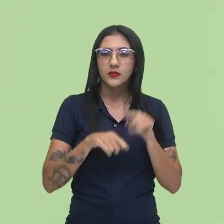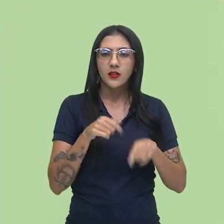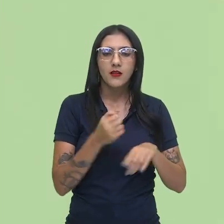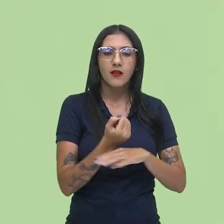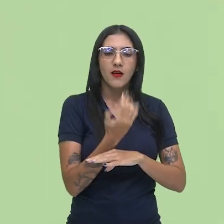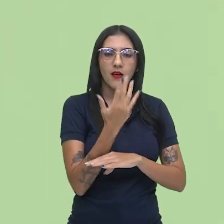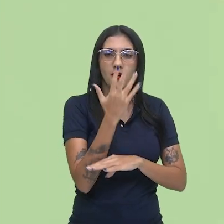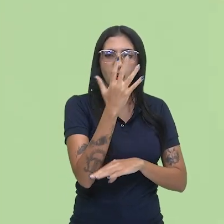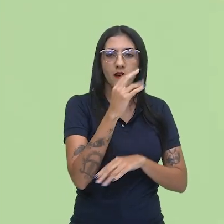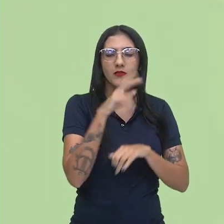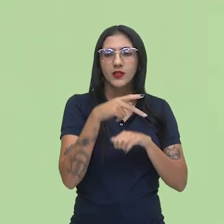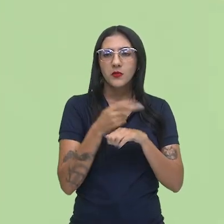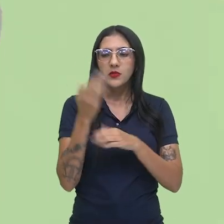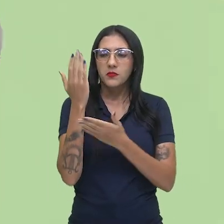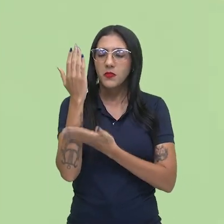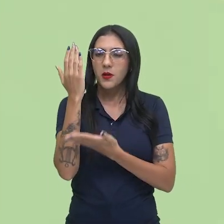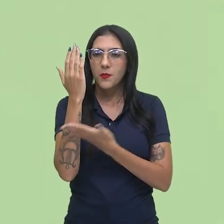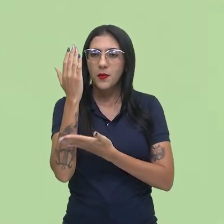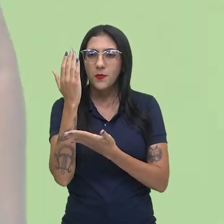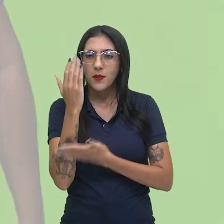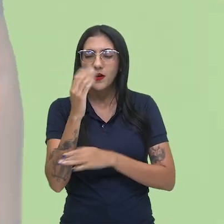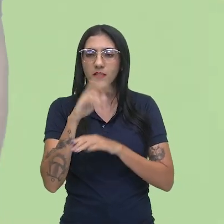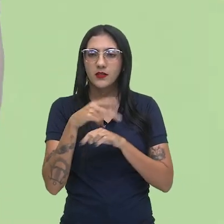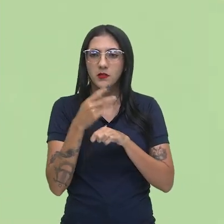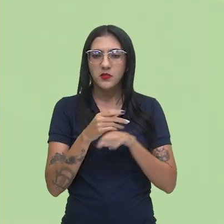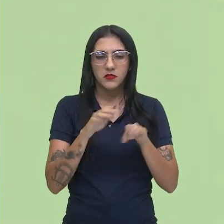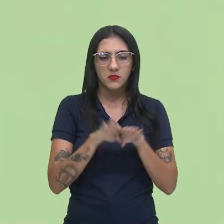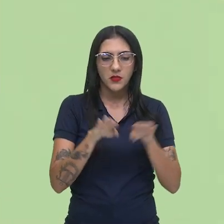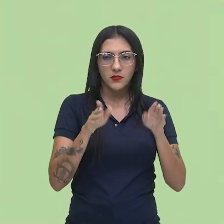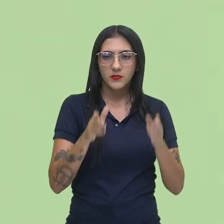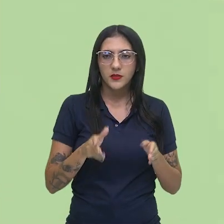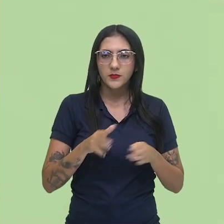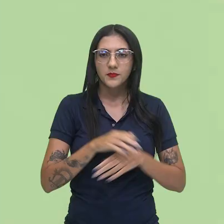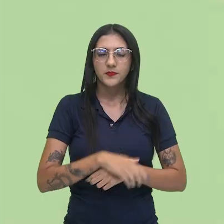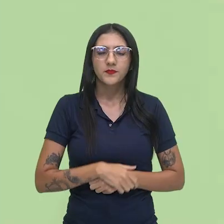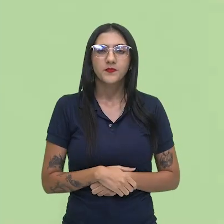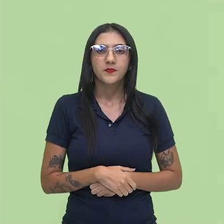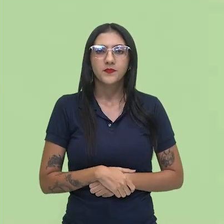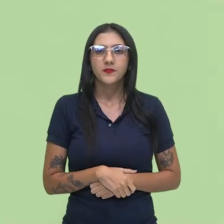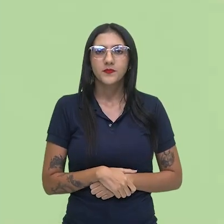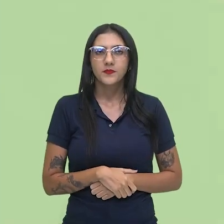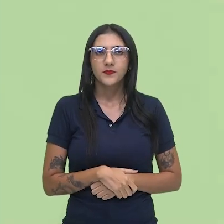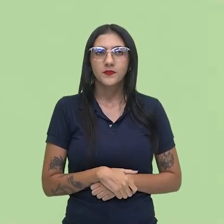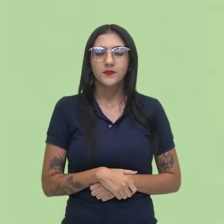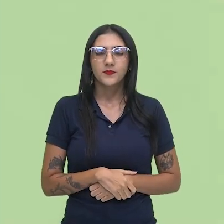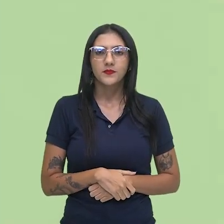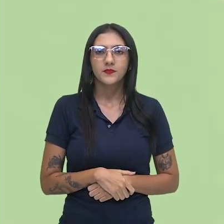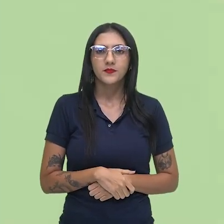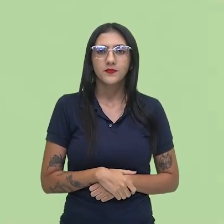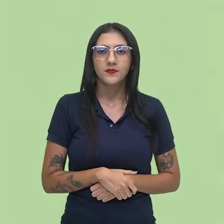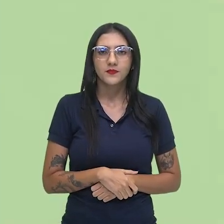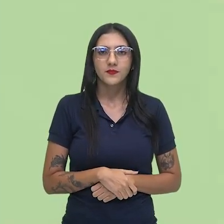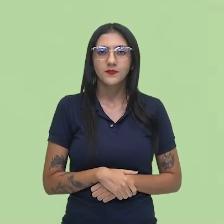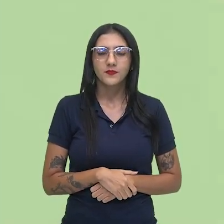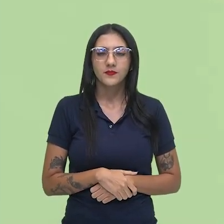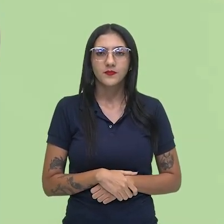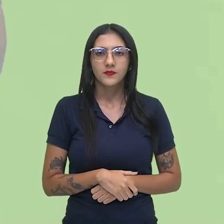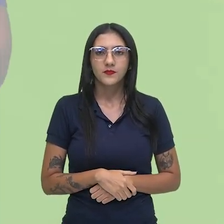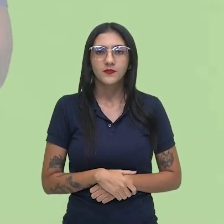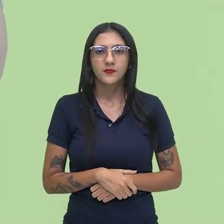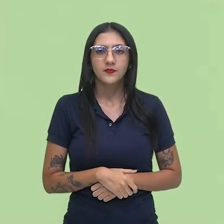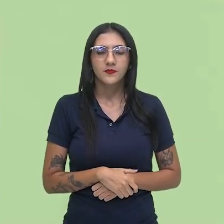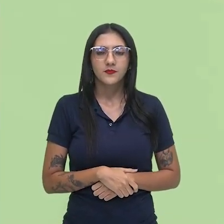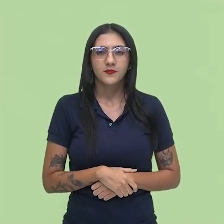árvore, que era apenas um tronco e que tornou-se a matéria. A matéria, ela